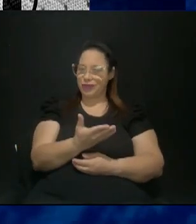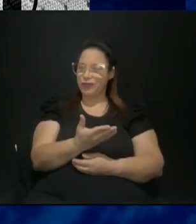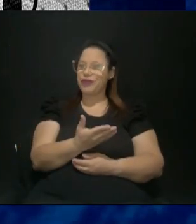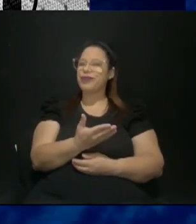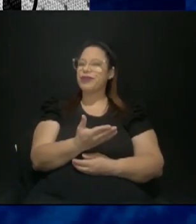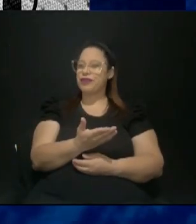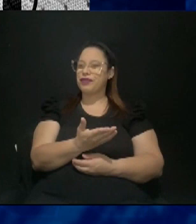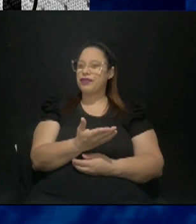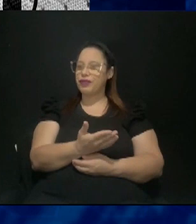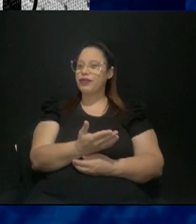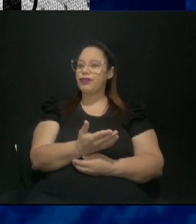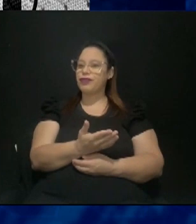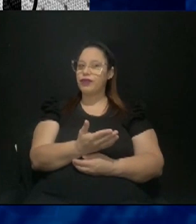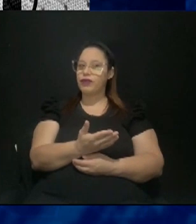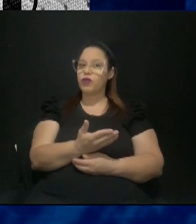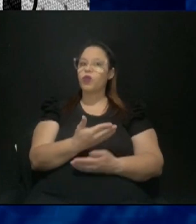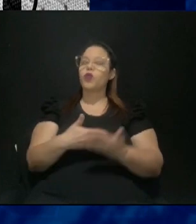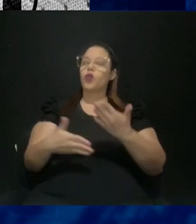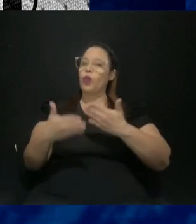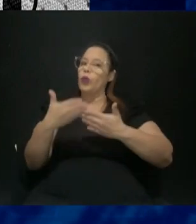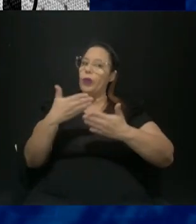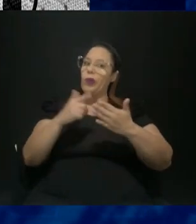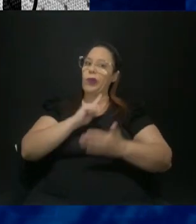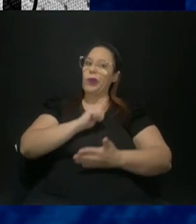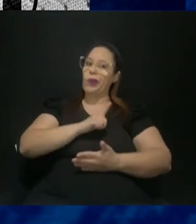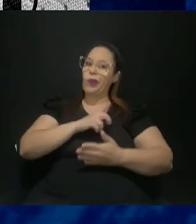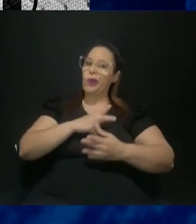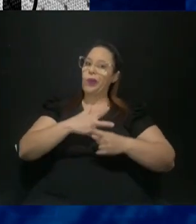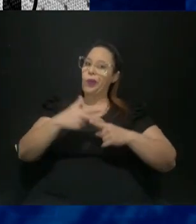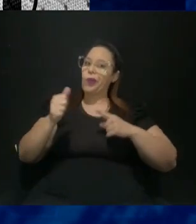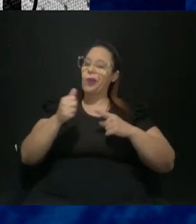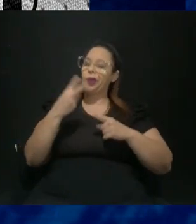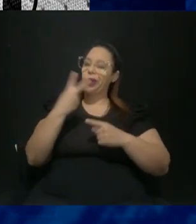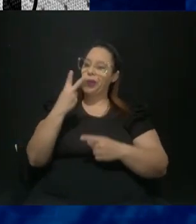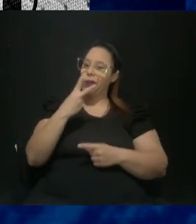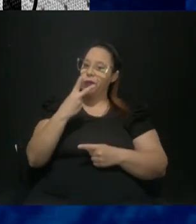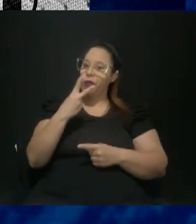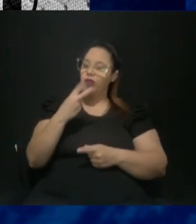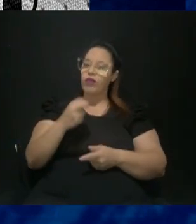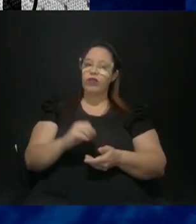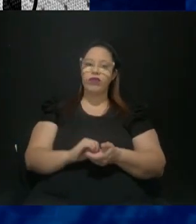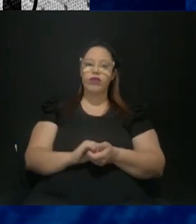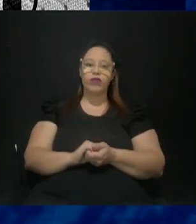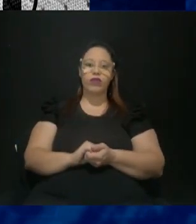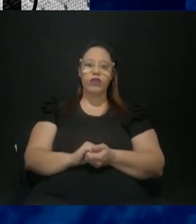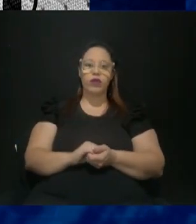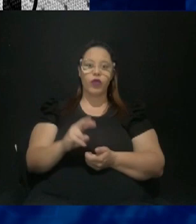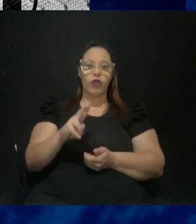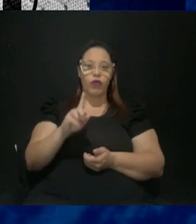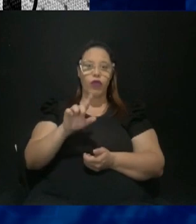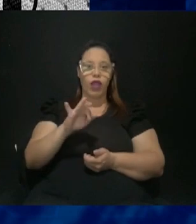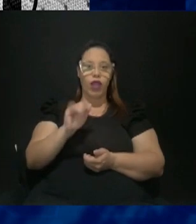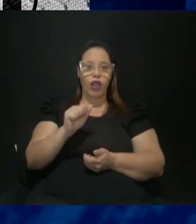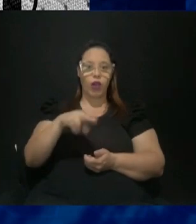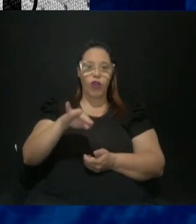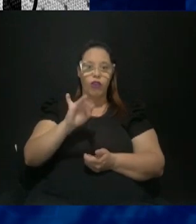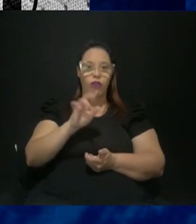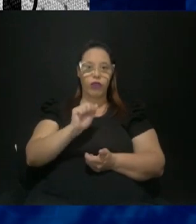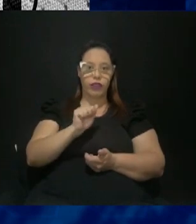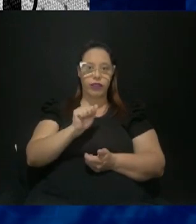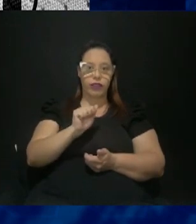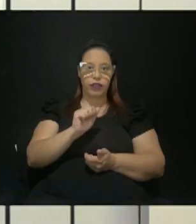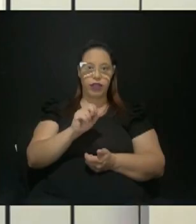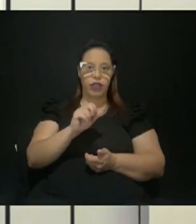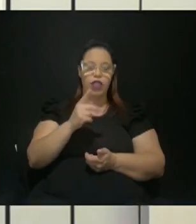se recuperando, conquistou 2 vitórias consecutivas diante do Vila Nova aqui em Campinas, da Chapecoense,